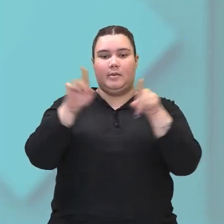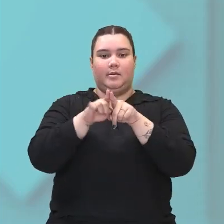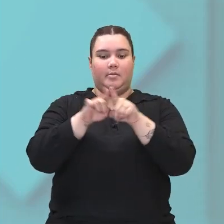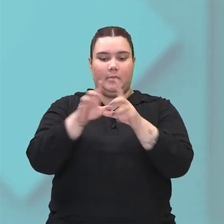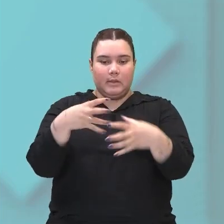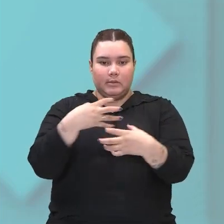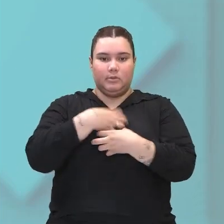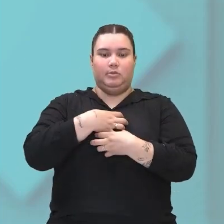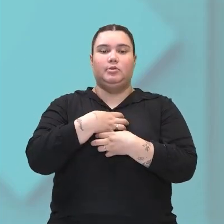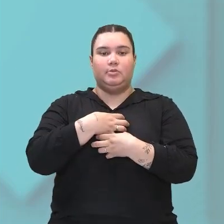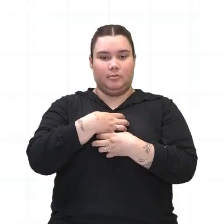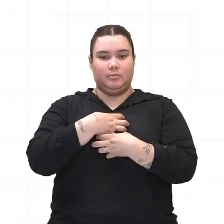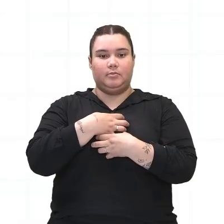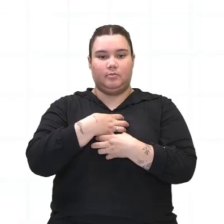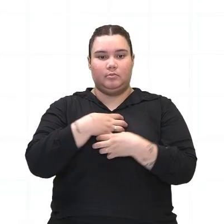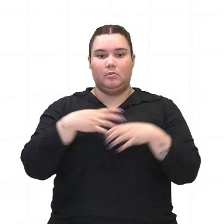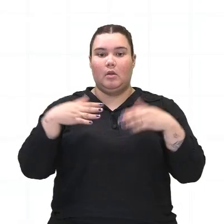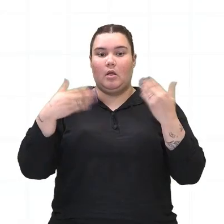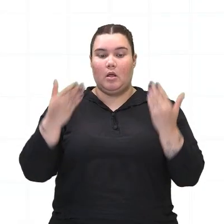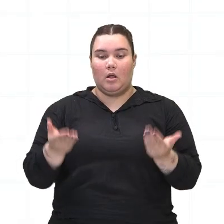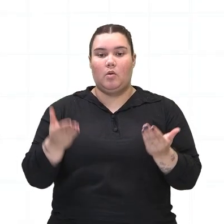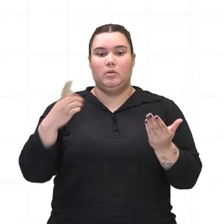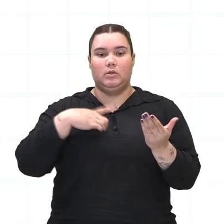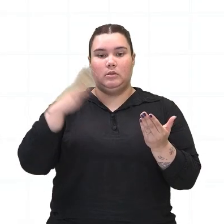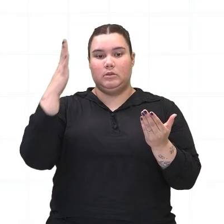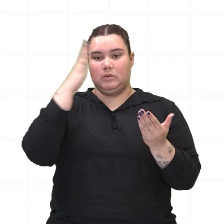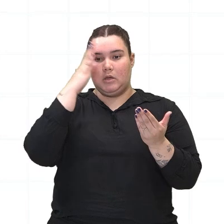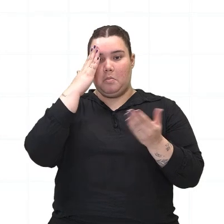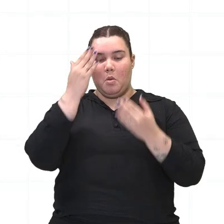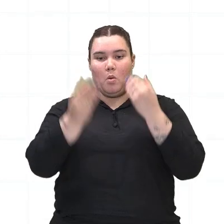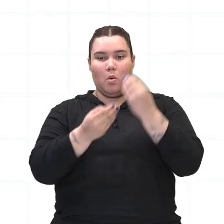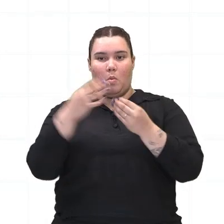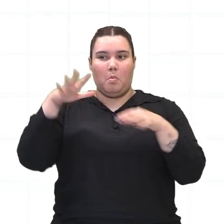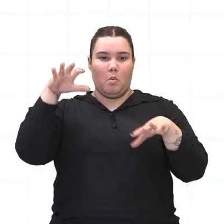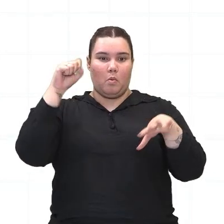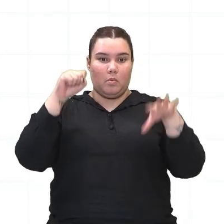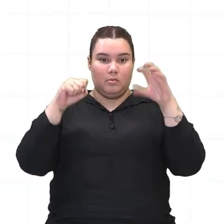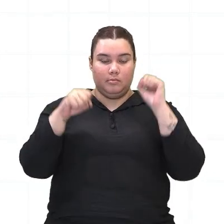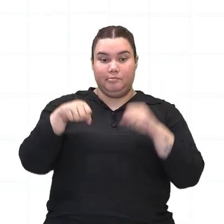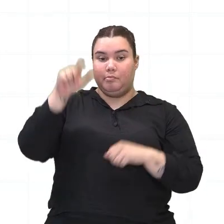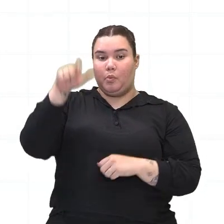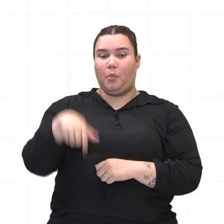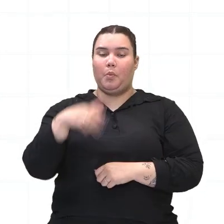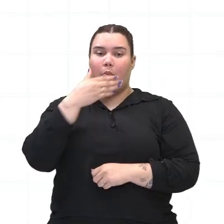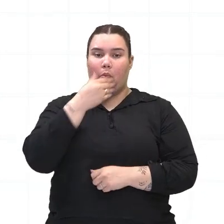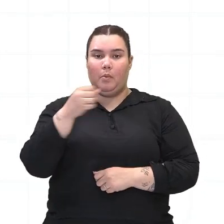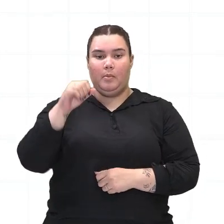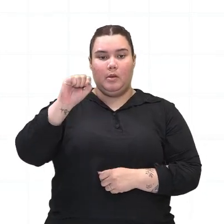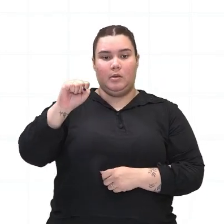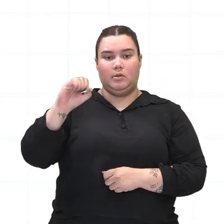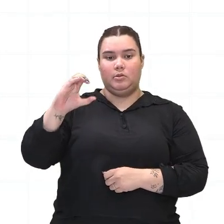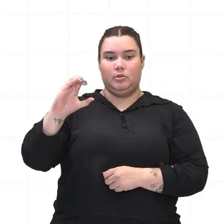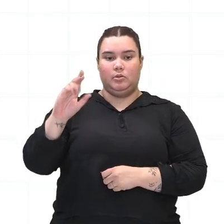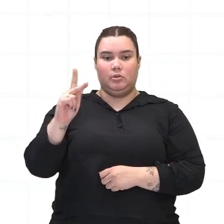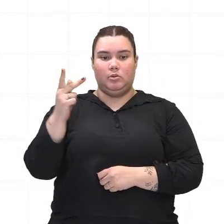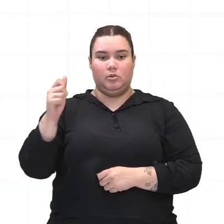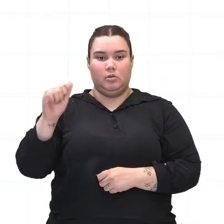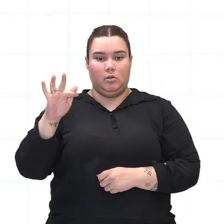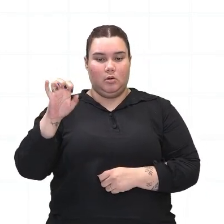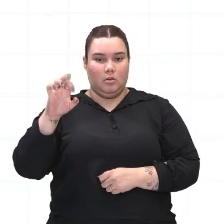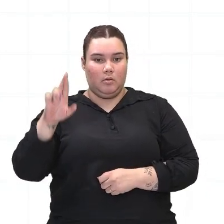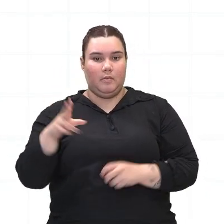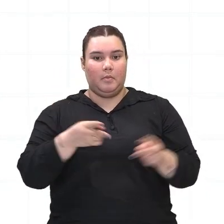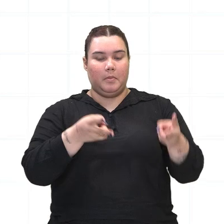e perceber. Então, ao estabelecer as noções de paisagem, Schafer nos mostrou a questão também da percepção do ouvido